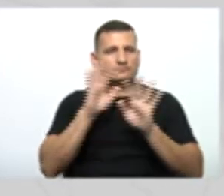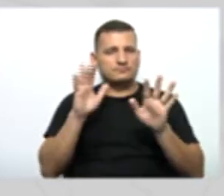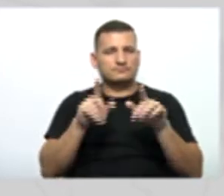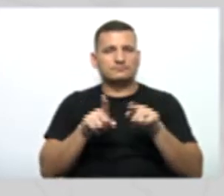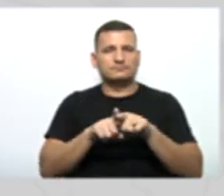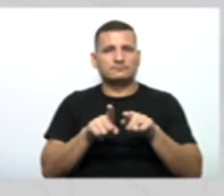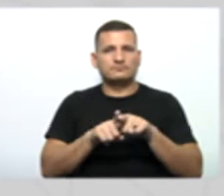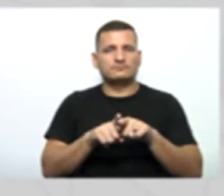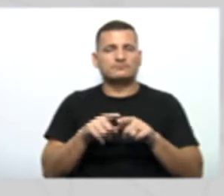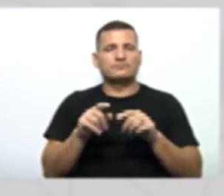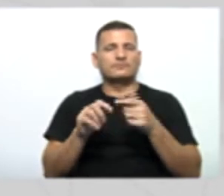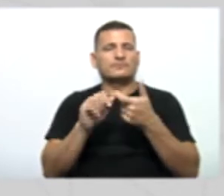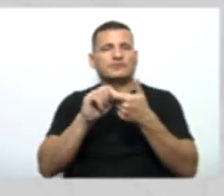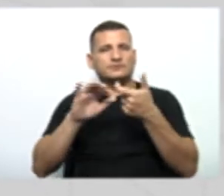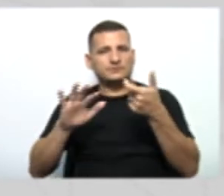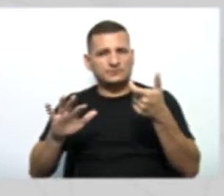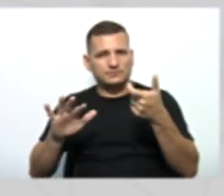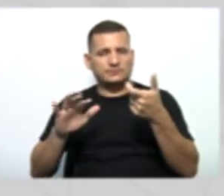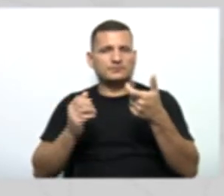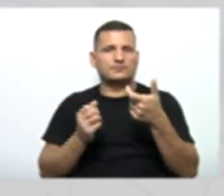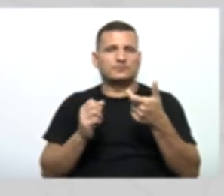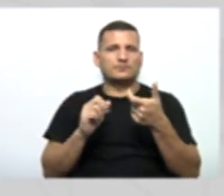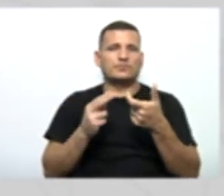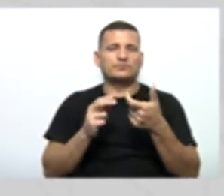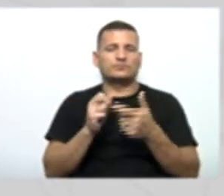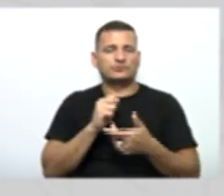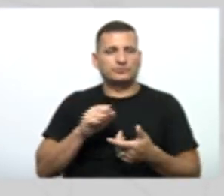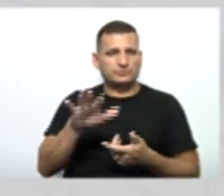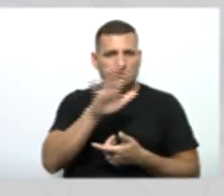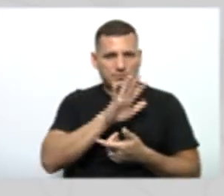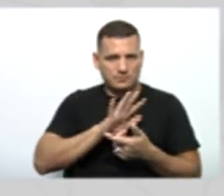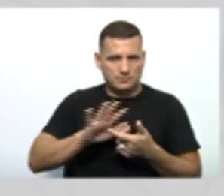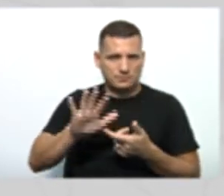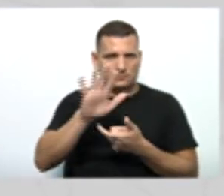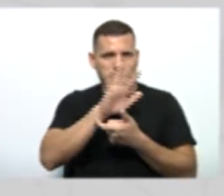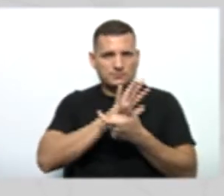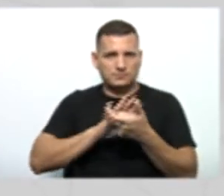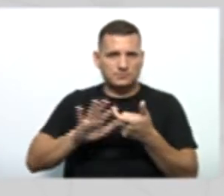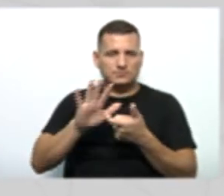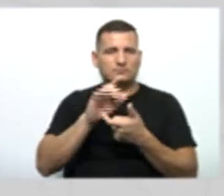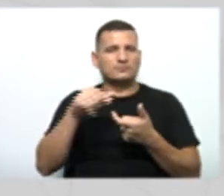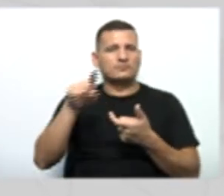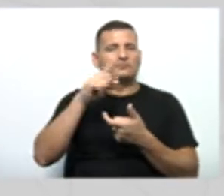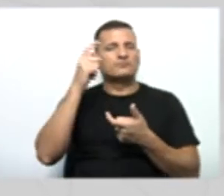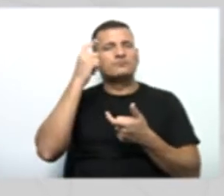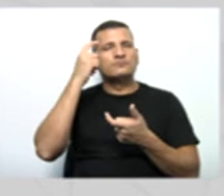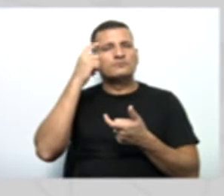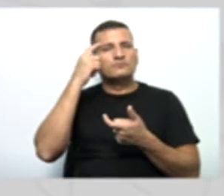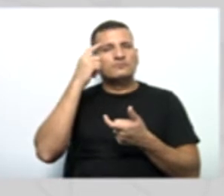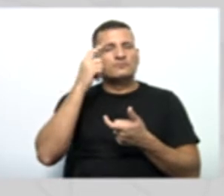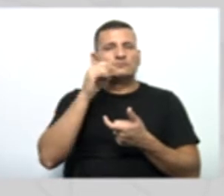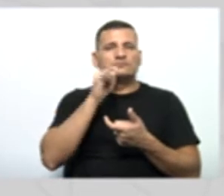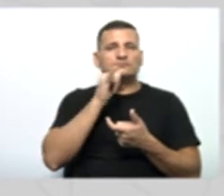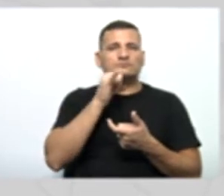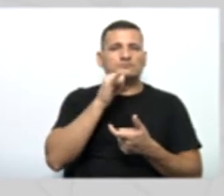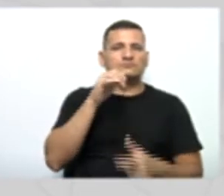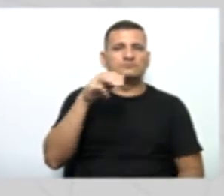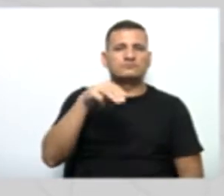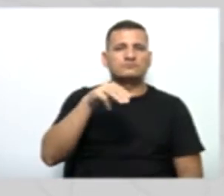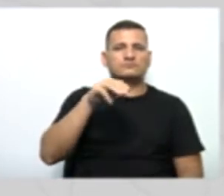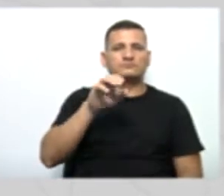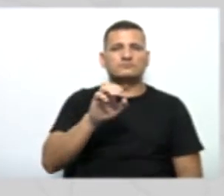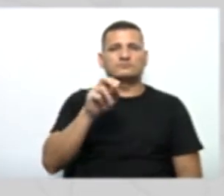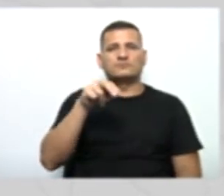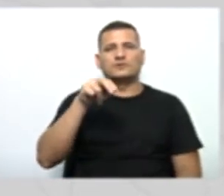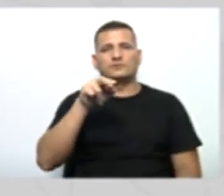entre extensão e a parte de generalização, né? Só eles pensarem na questão de um menu, né? Isso,